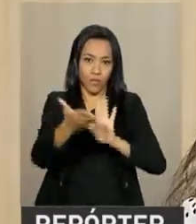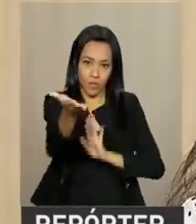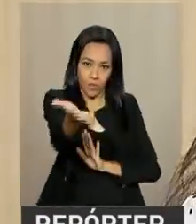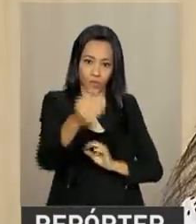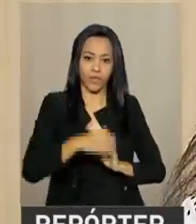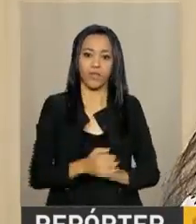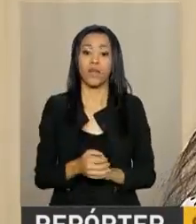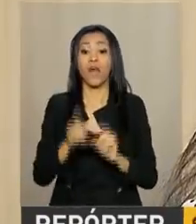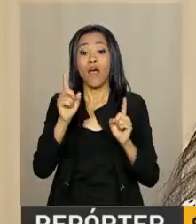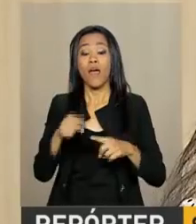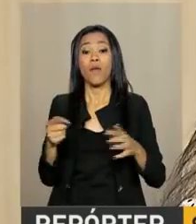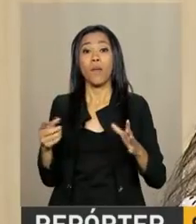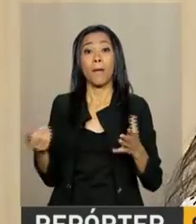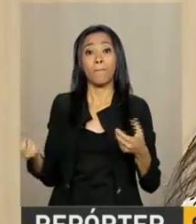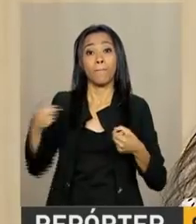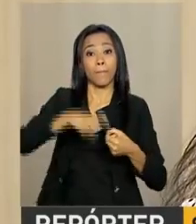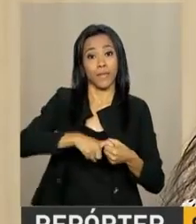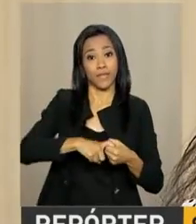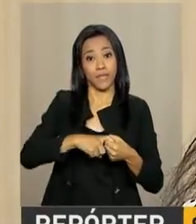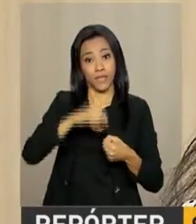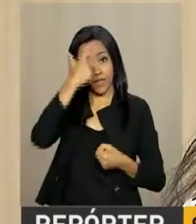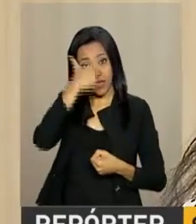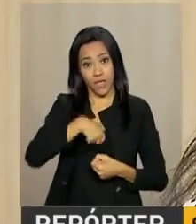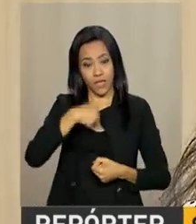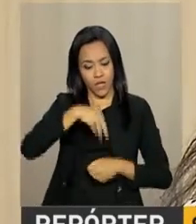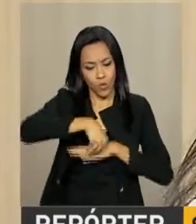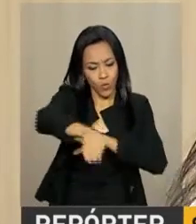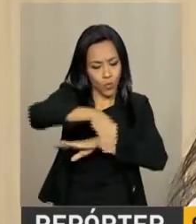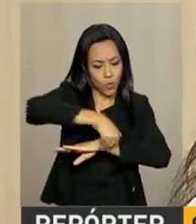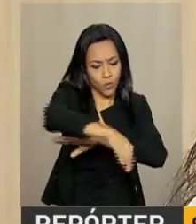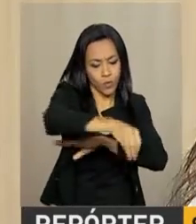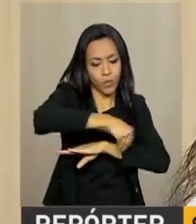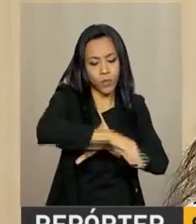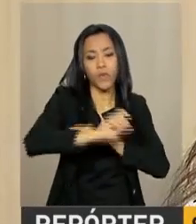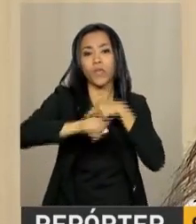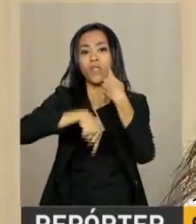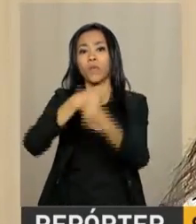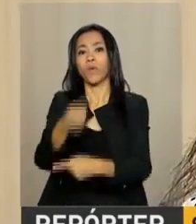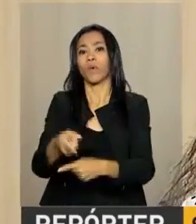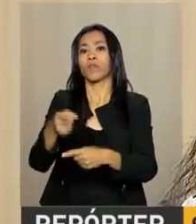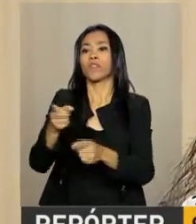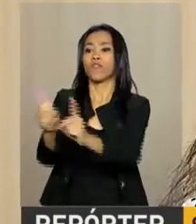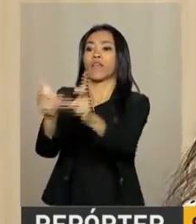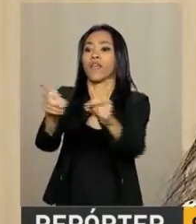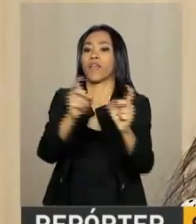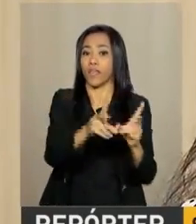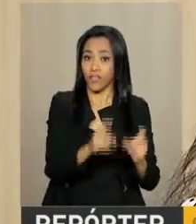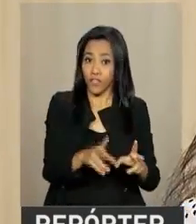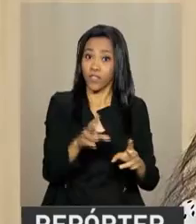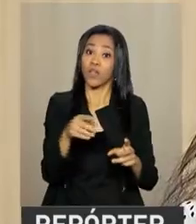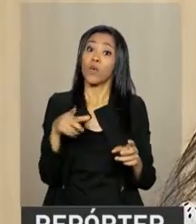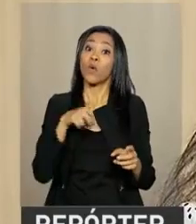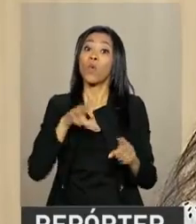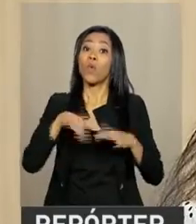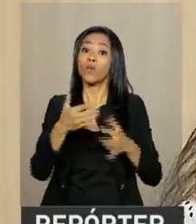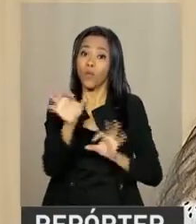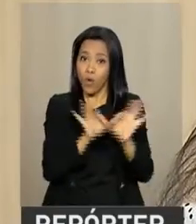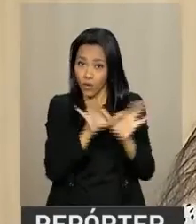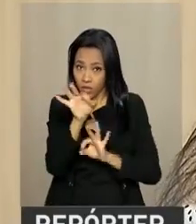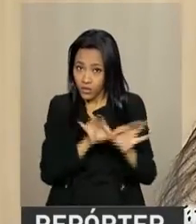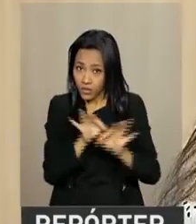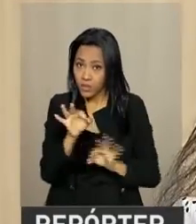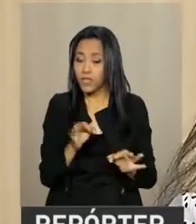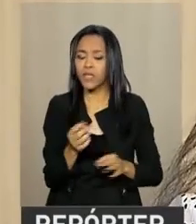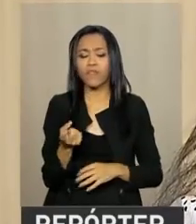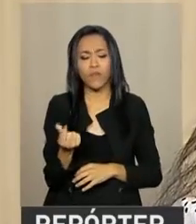parceria entre o agricultor e esse grupo de consumidores. Quando é formada uma CSA, o agricultor, ele faz um levantamento dos